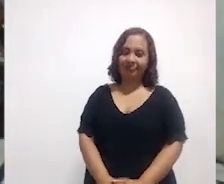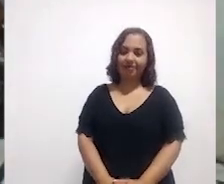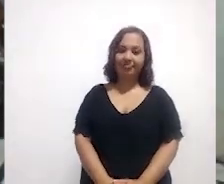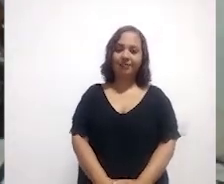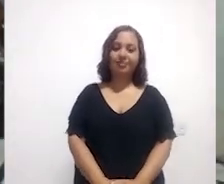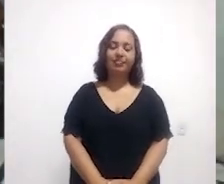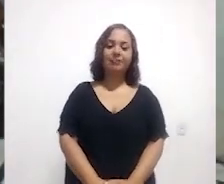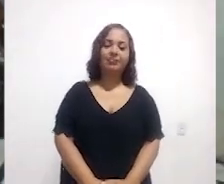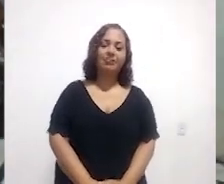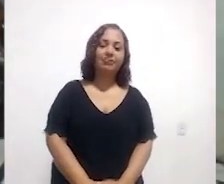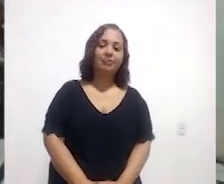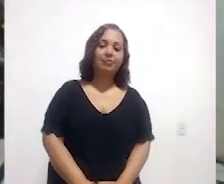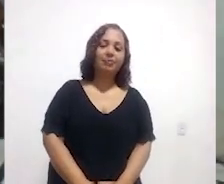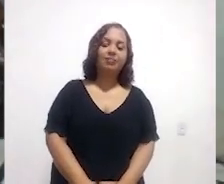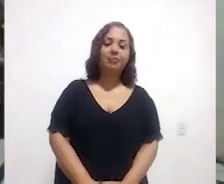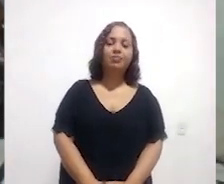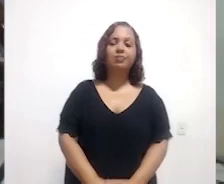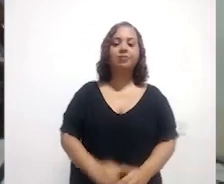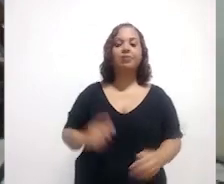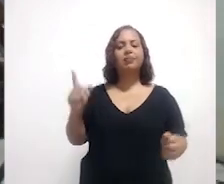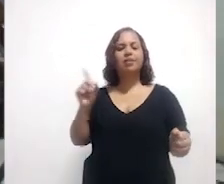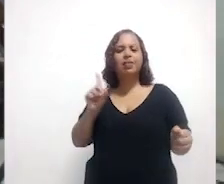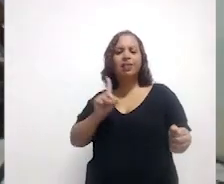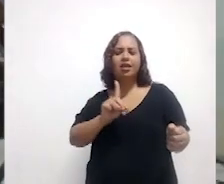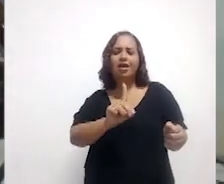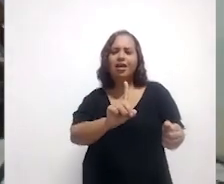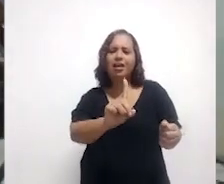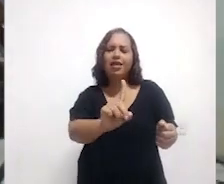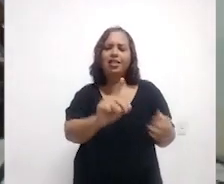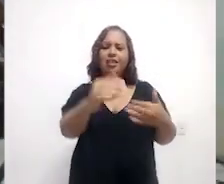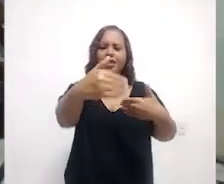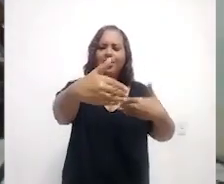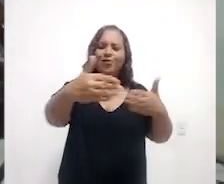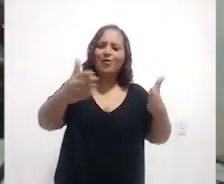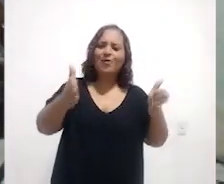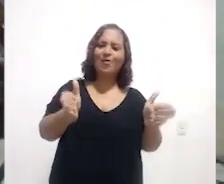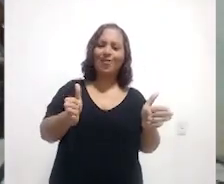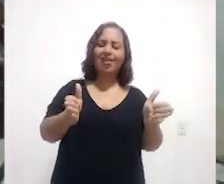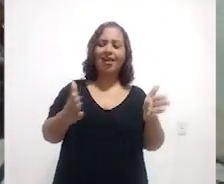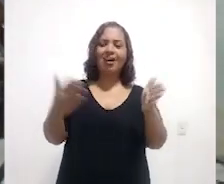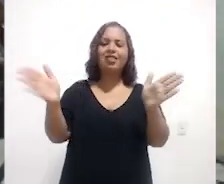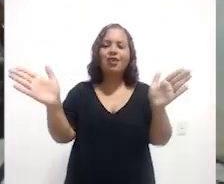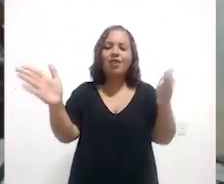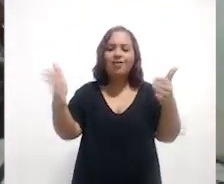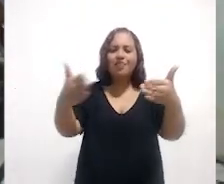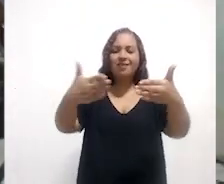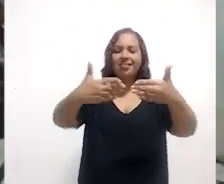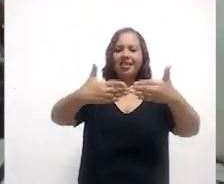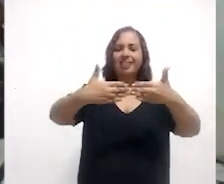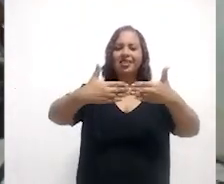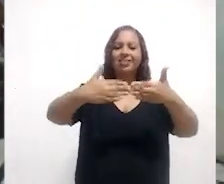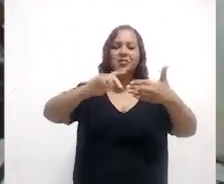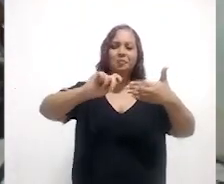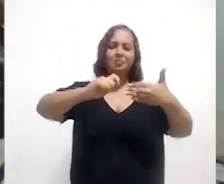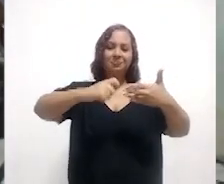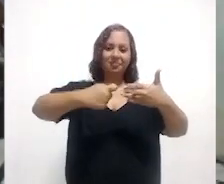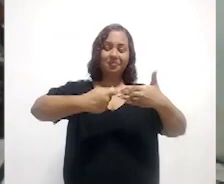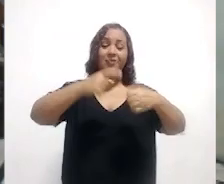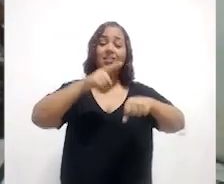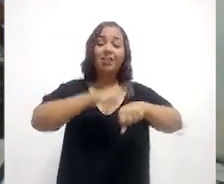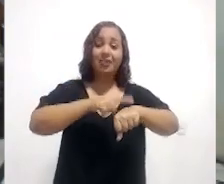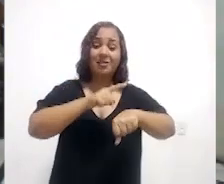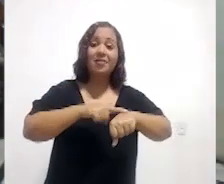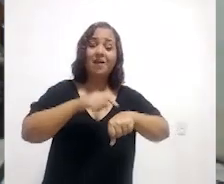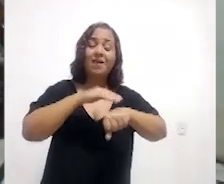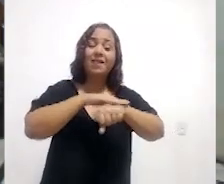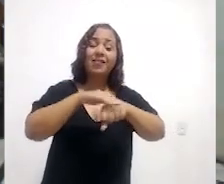Entre no quarto e feche a porta. Chegou a hora de falar com